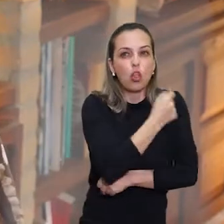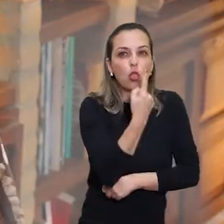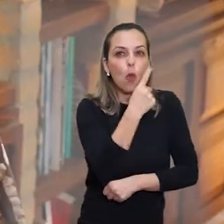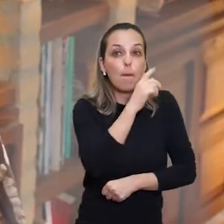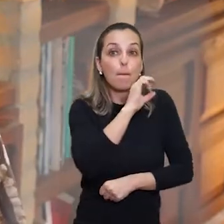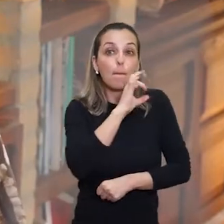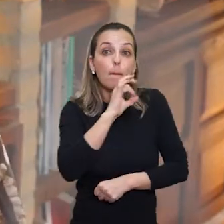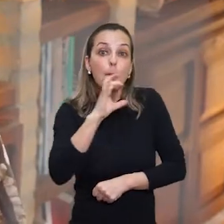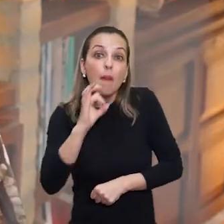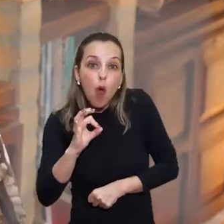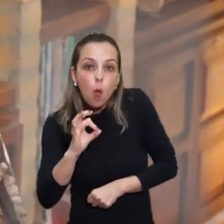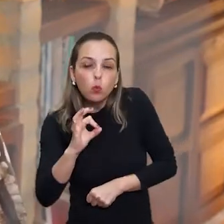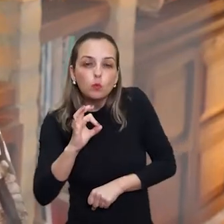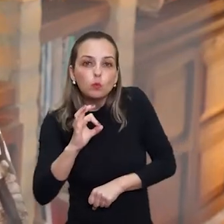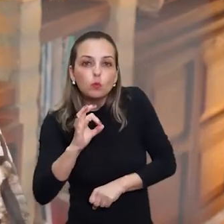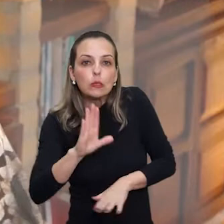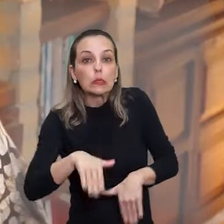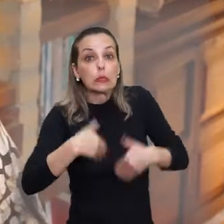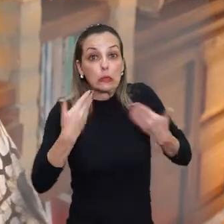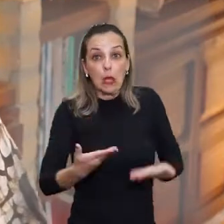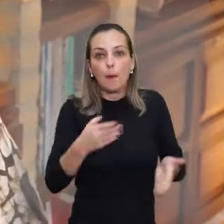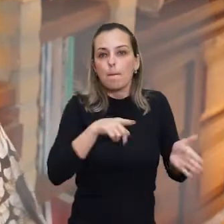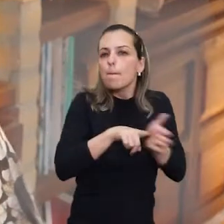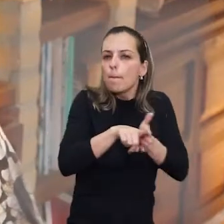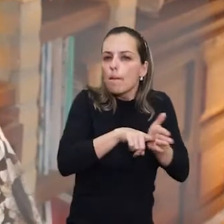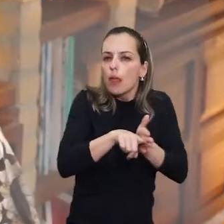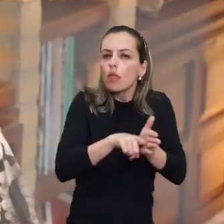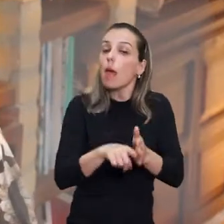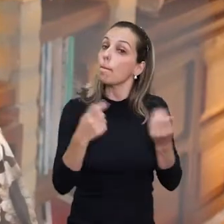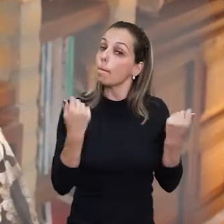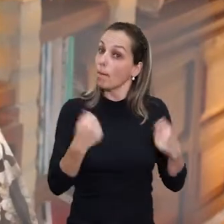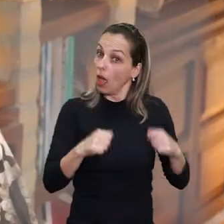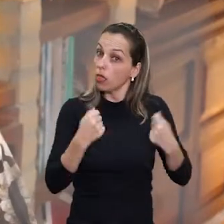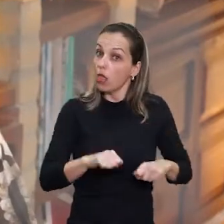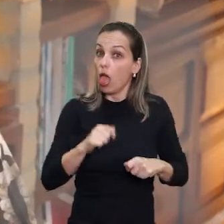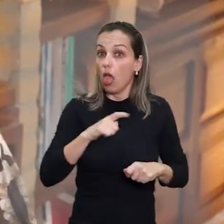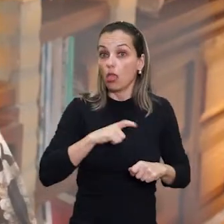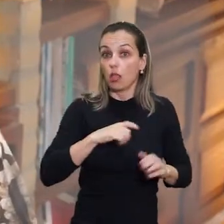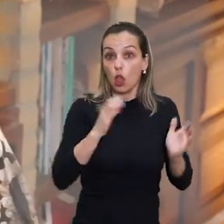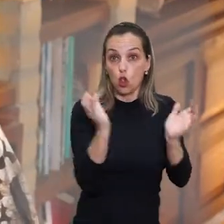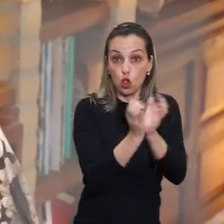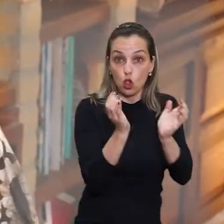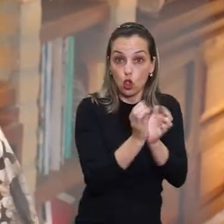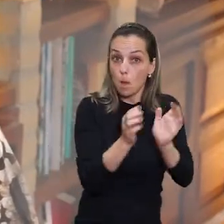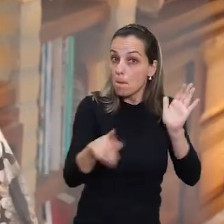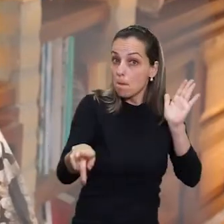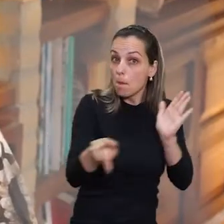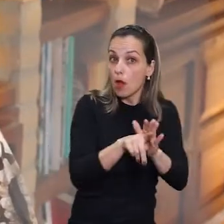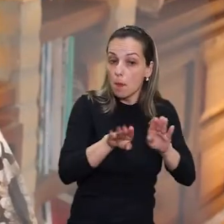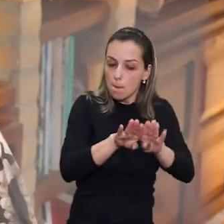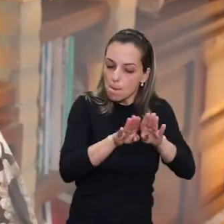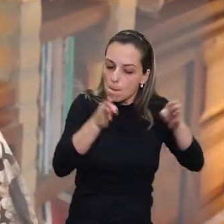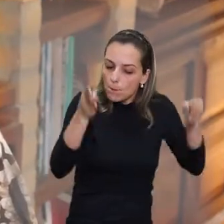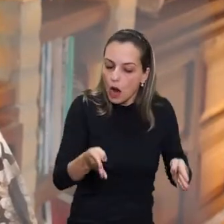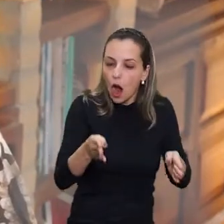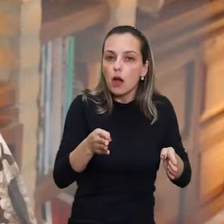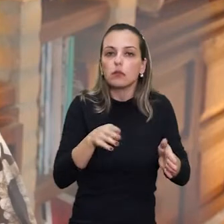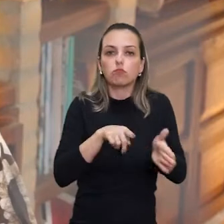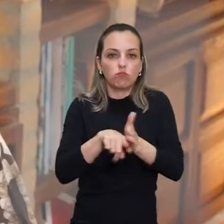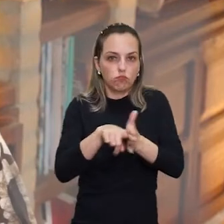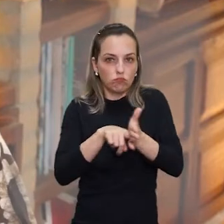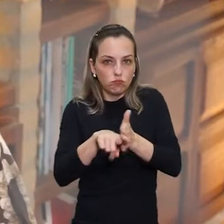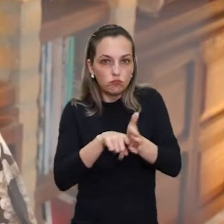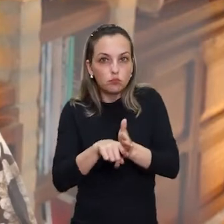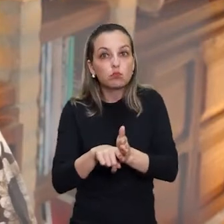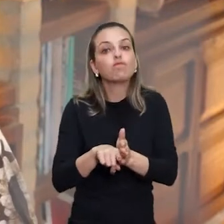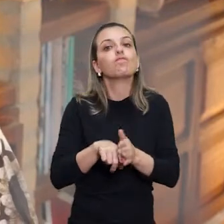até 2018. Então nós temos que fazer um levantamento desse dado. As comissões de averiguação estão trabalhando em